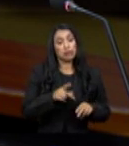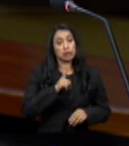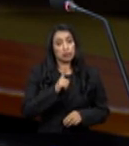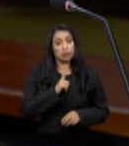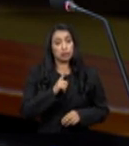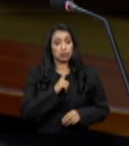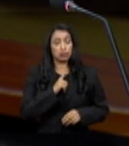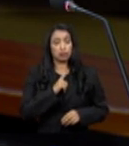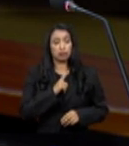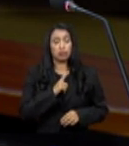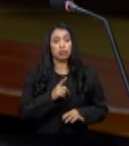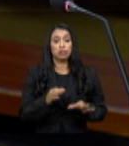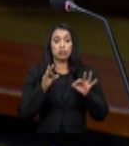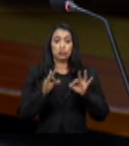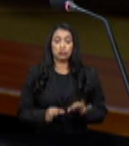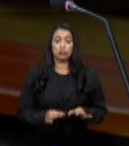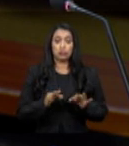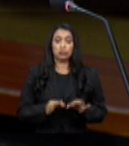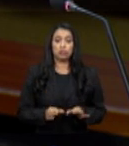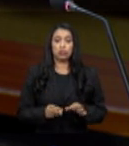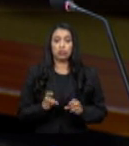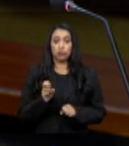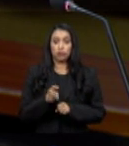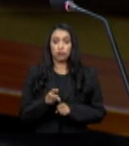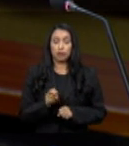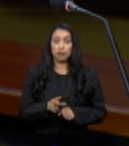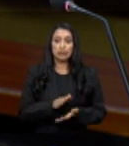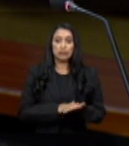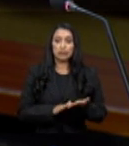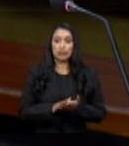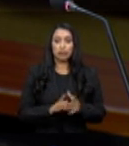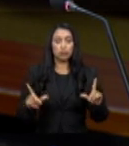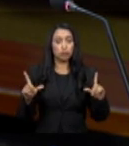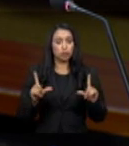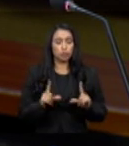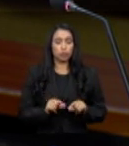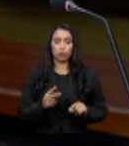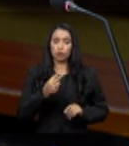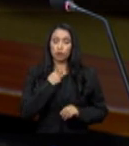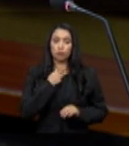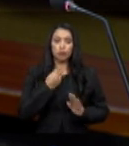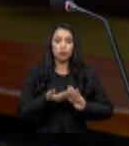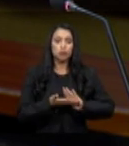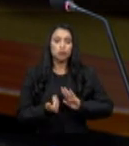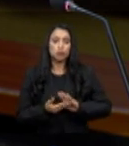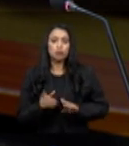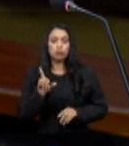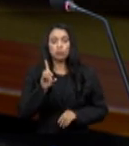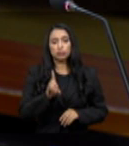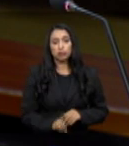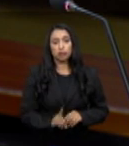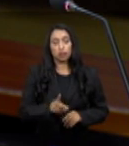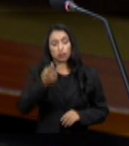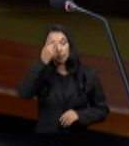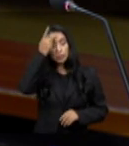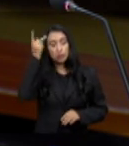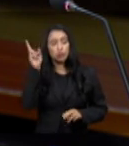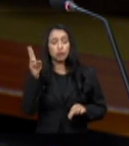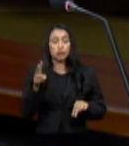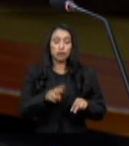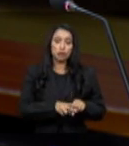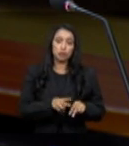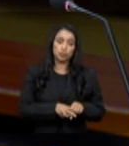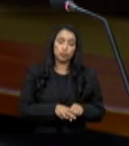é verdade que nada disso diminui nem pode retirar direitos de quem está preso